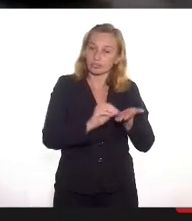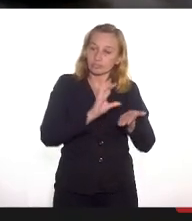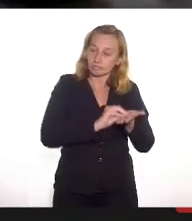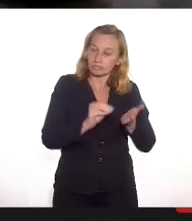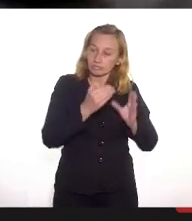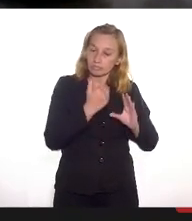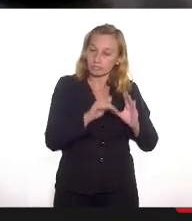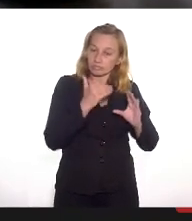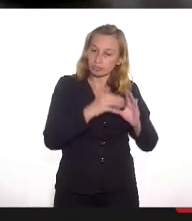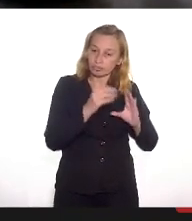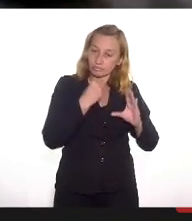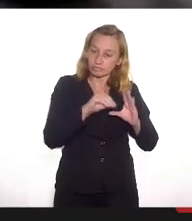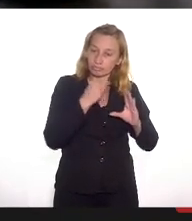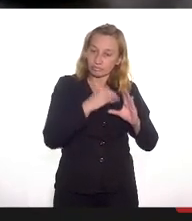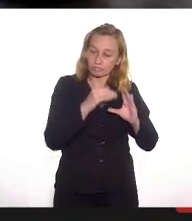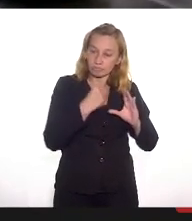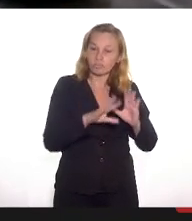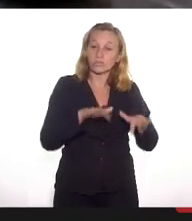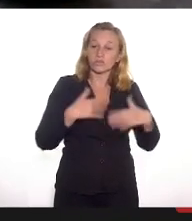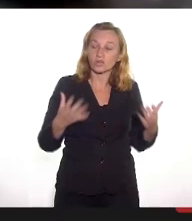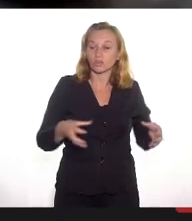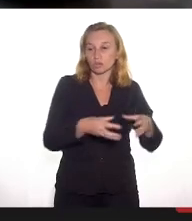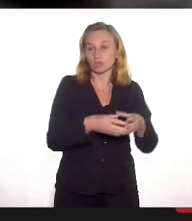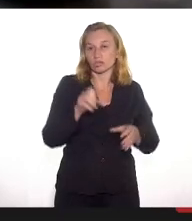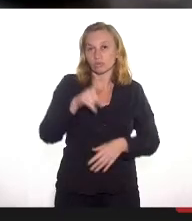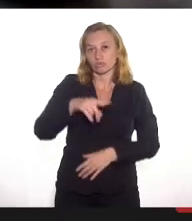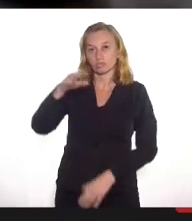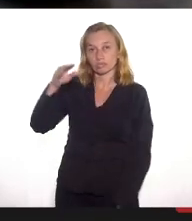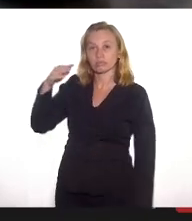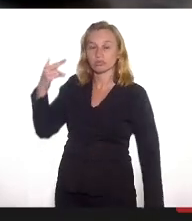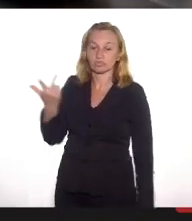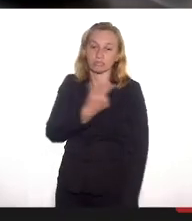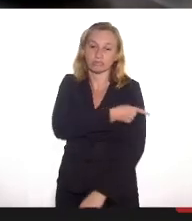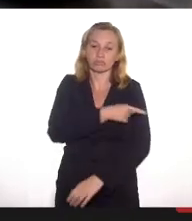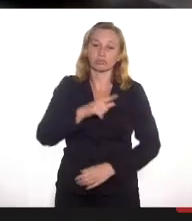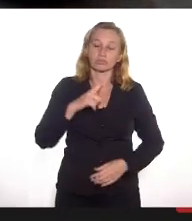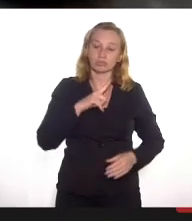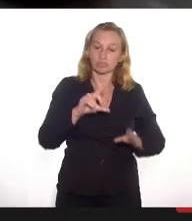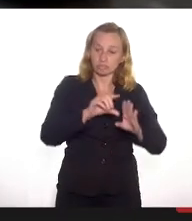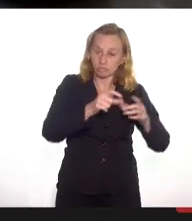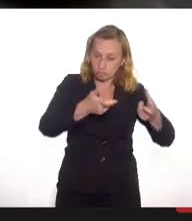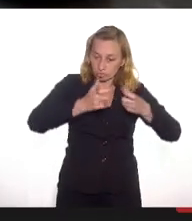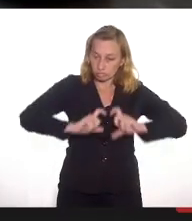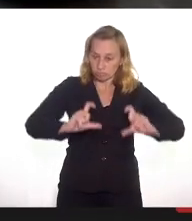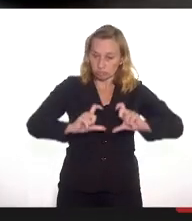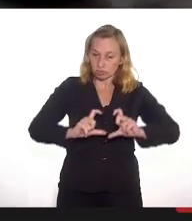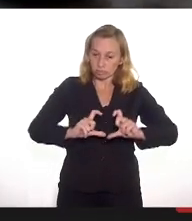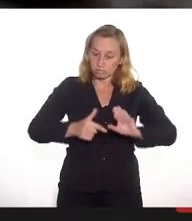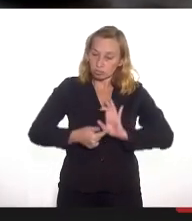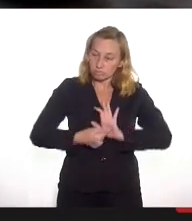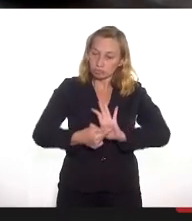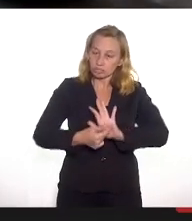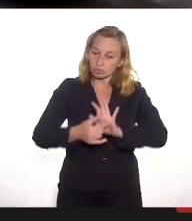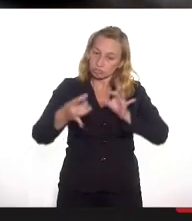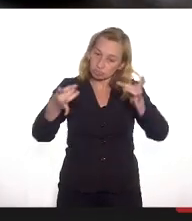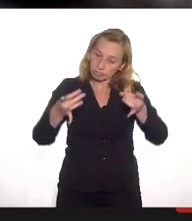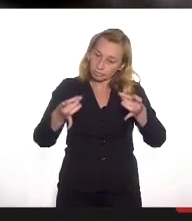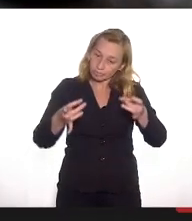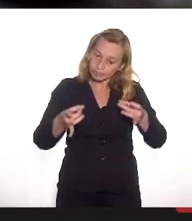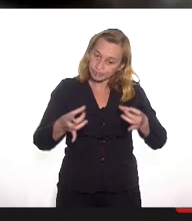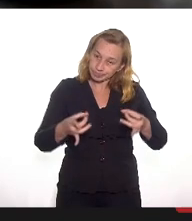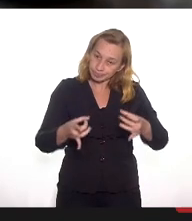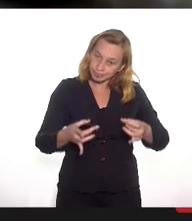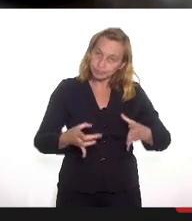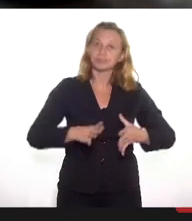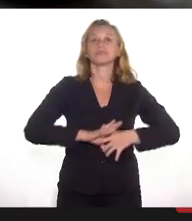fico dizendo para qual cunhado a cena nós temos um parágrafo específica que ele tem que